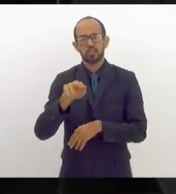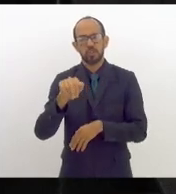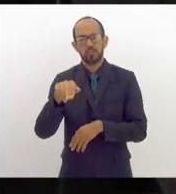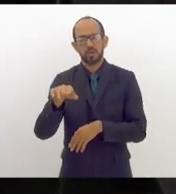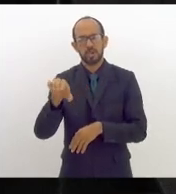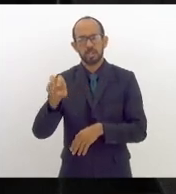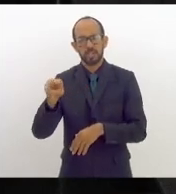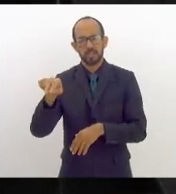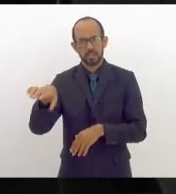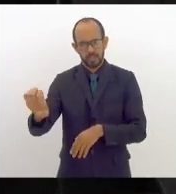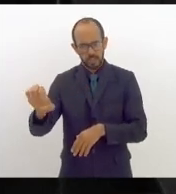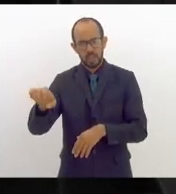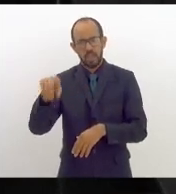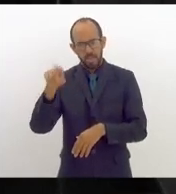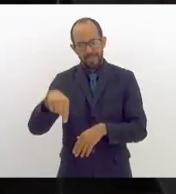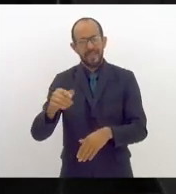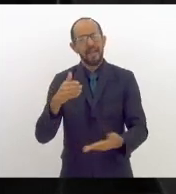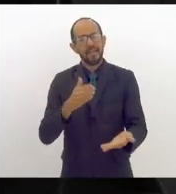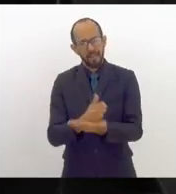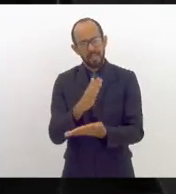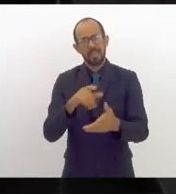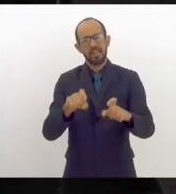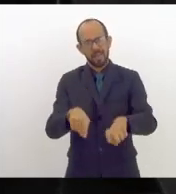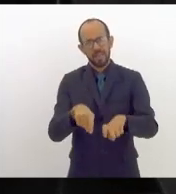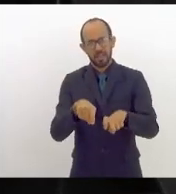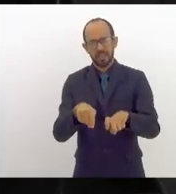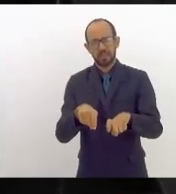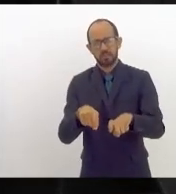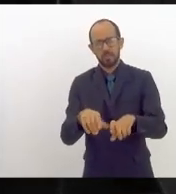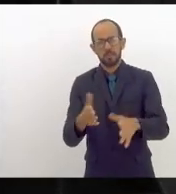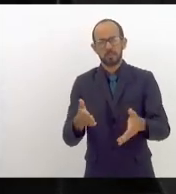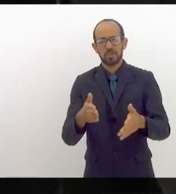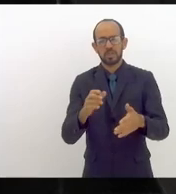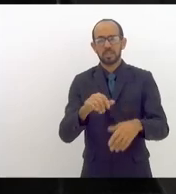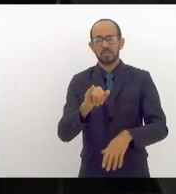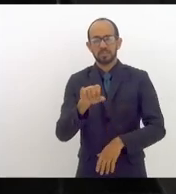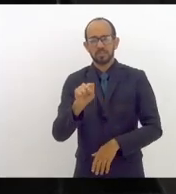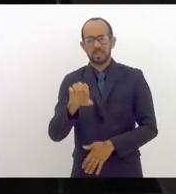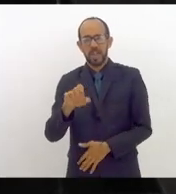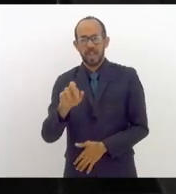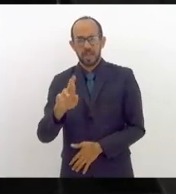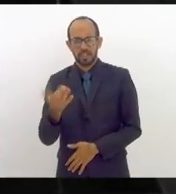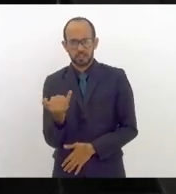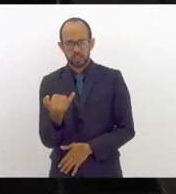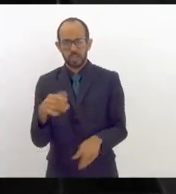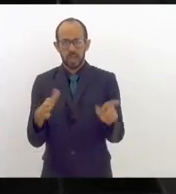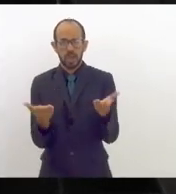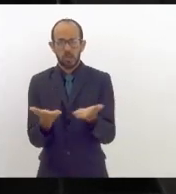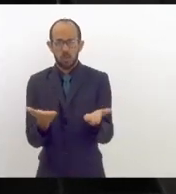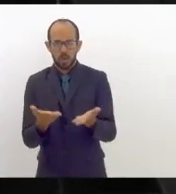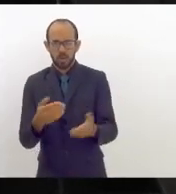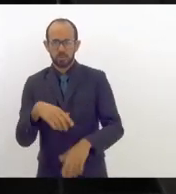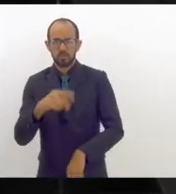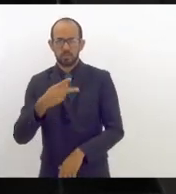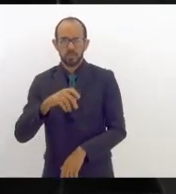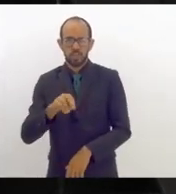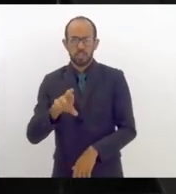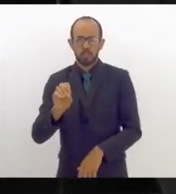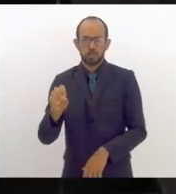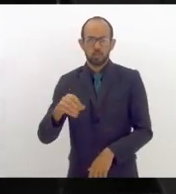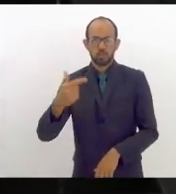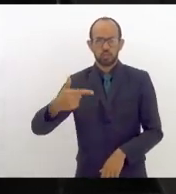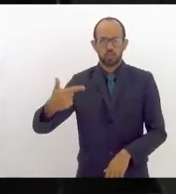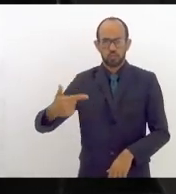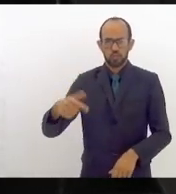a diretora legitimamente Eleita é do exército portanto tanto tanto exército quanto o Colégio Pedro II dama contribuição important